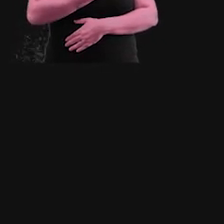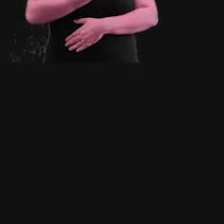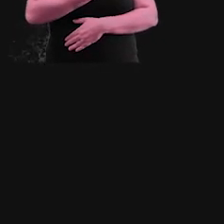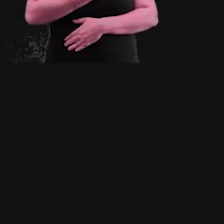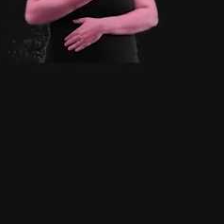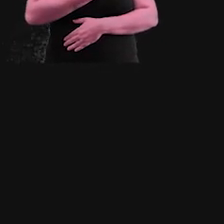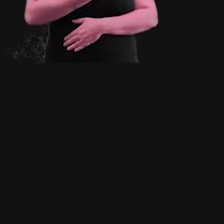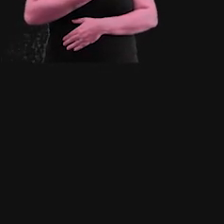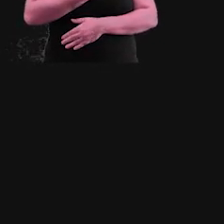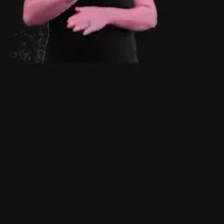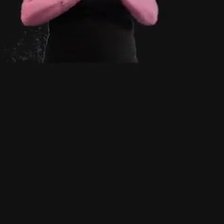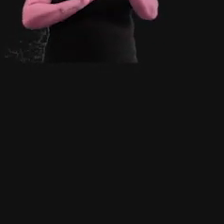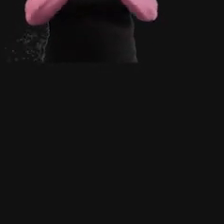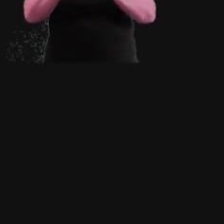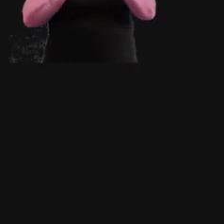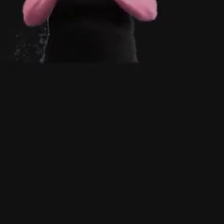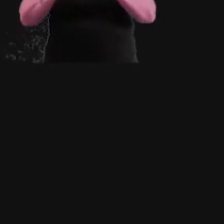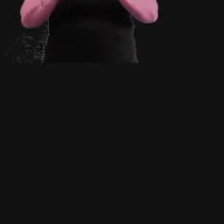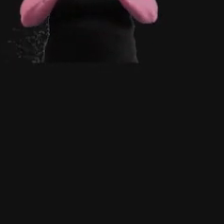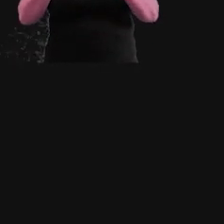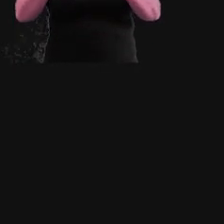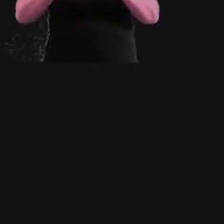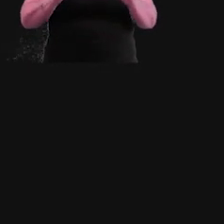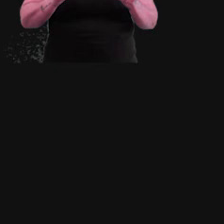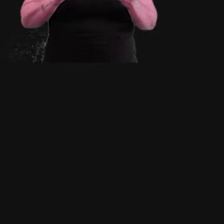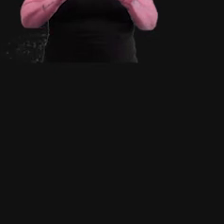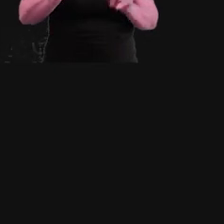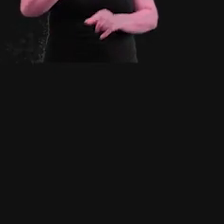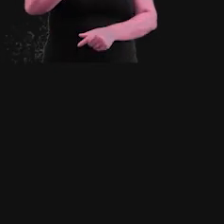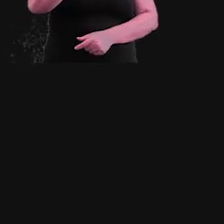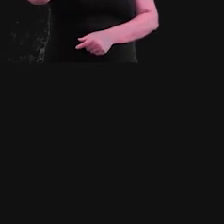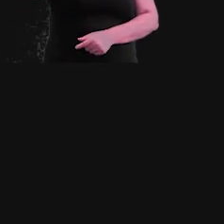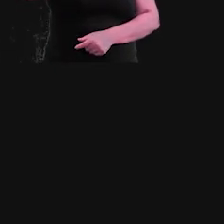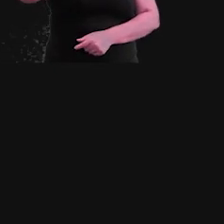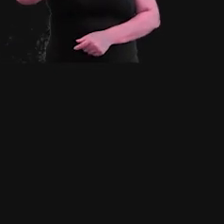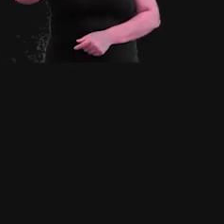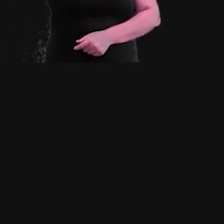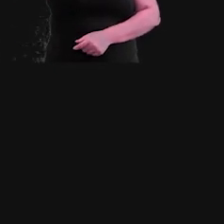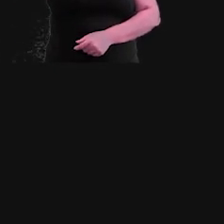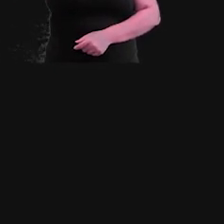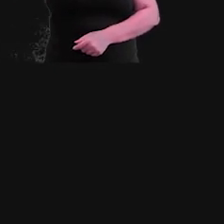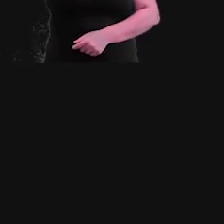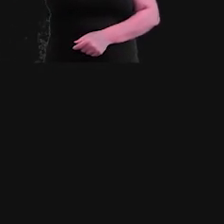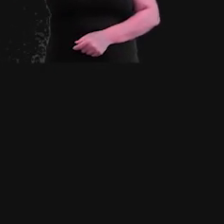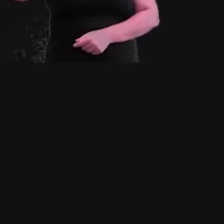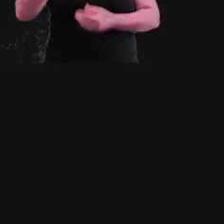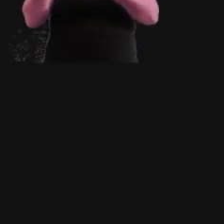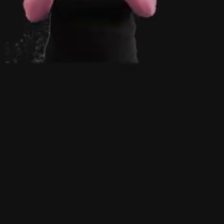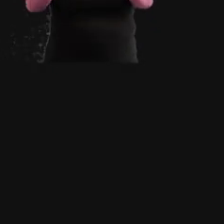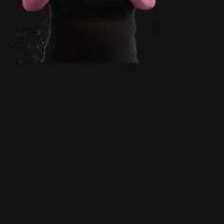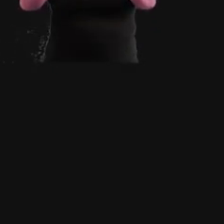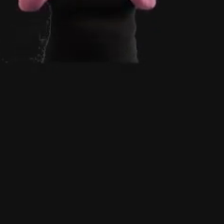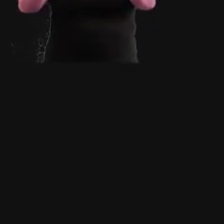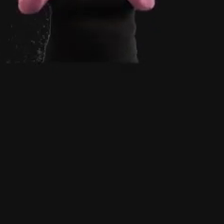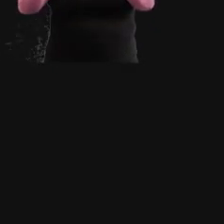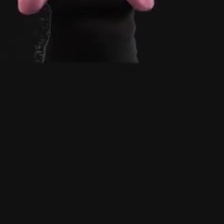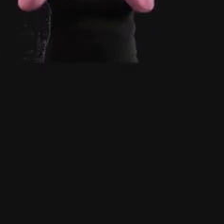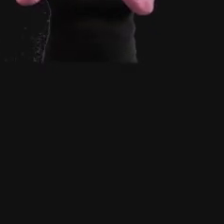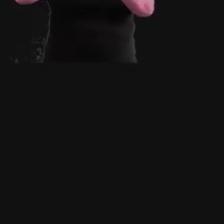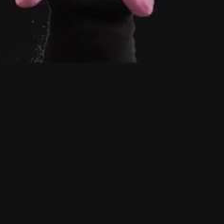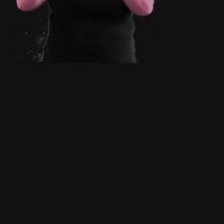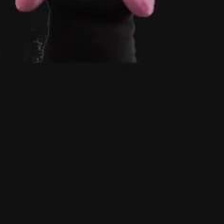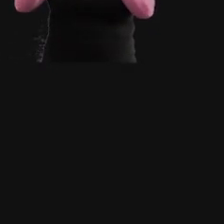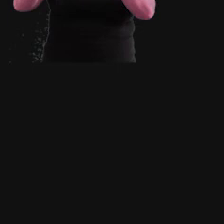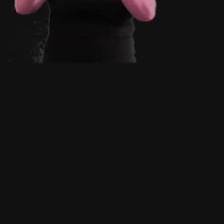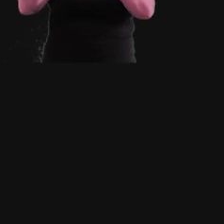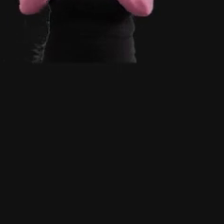verdade, vão acabar ficando, mas Camila e Jéssica deixaram os contatos delas, certamente